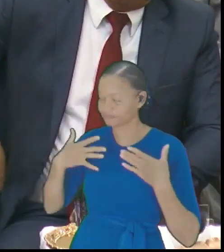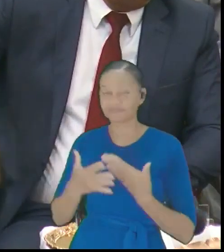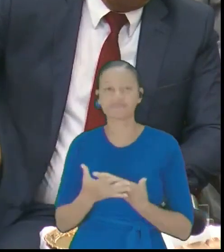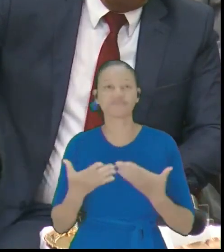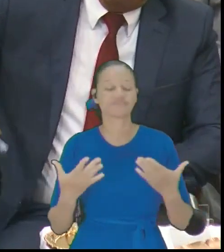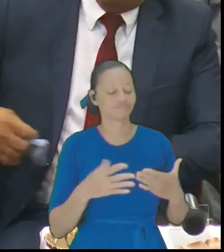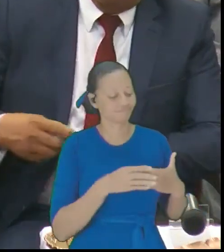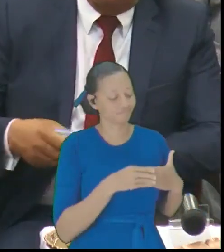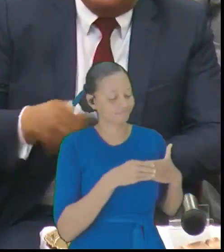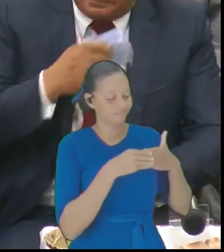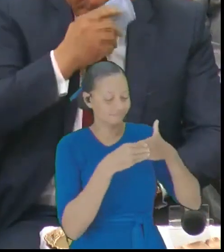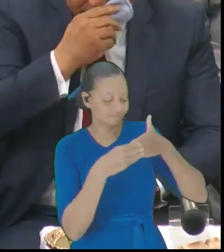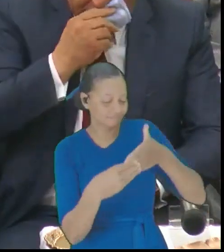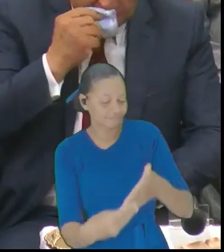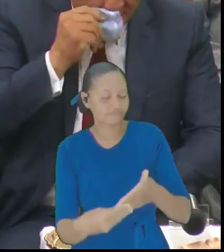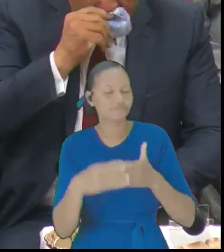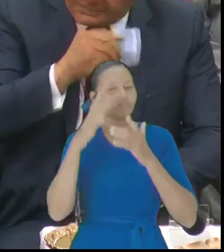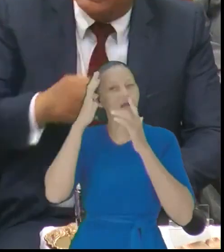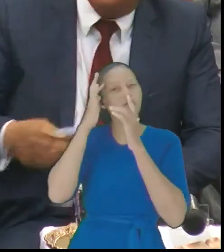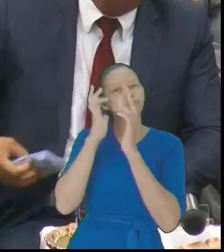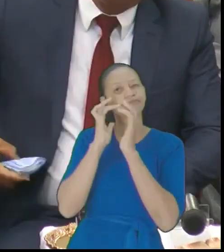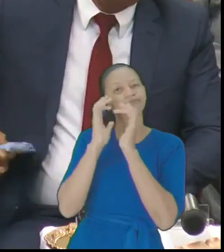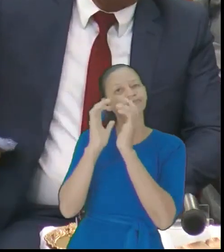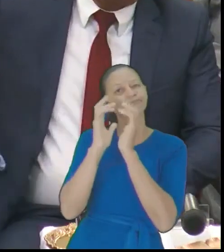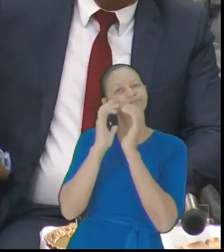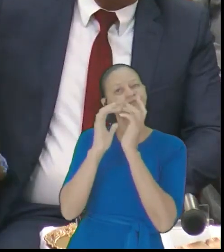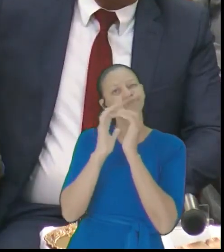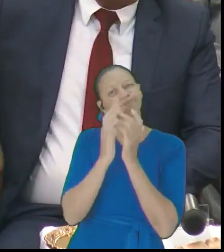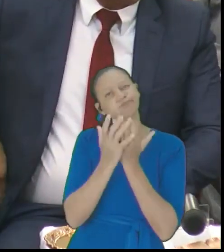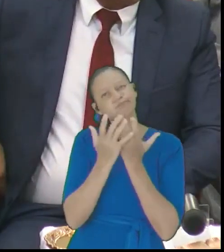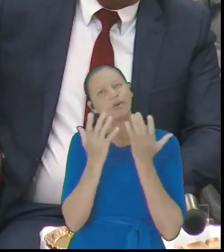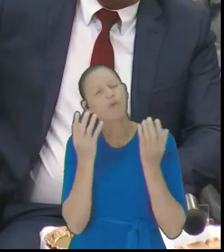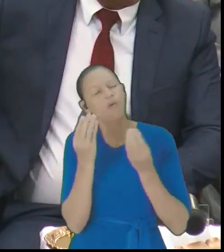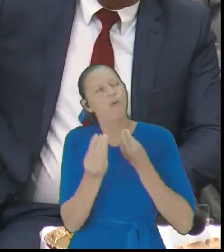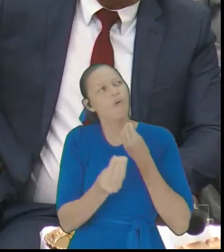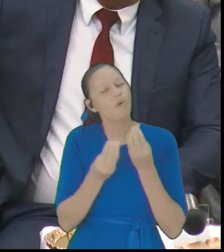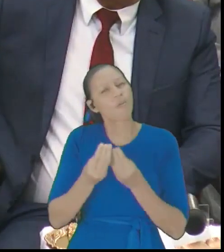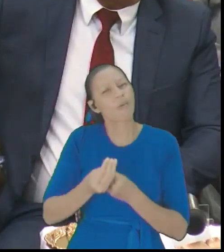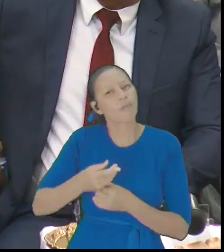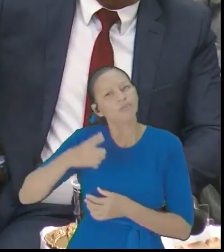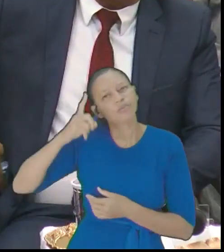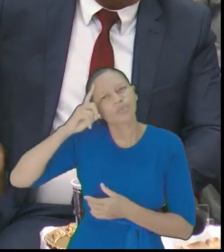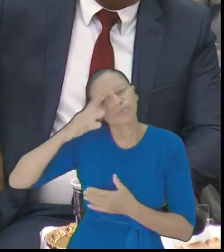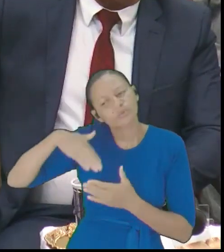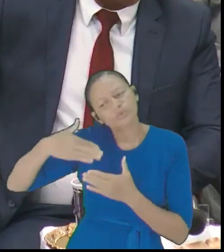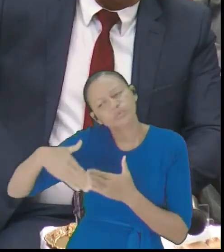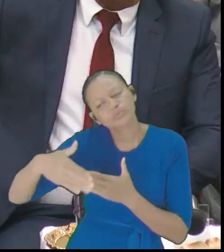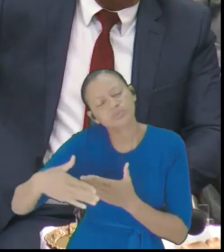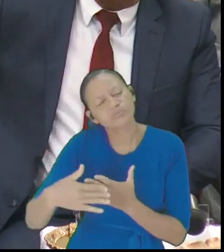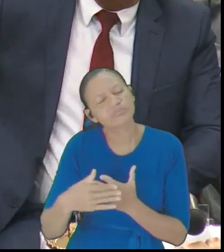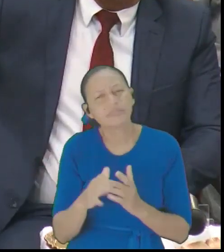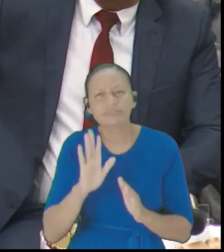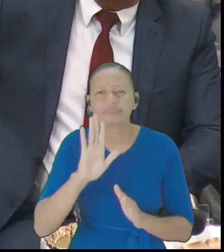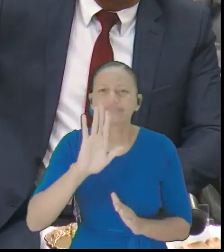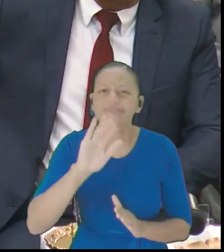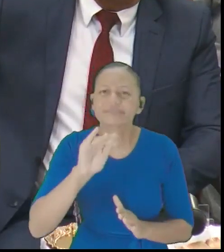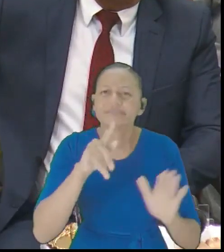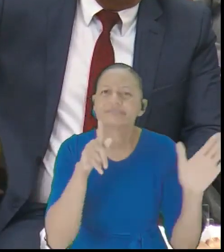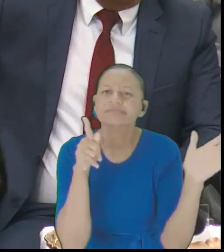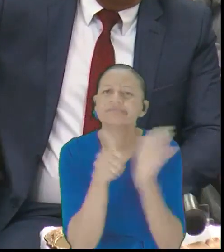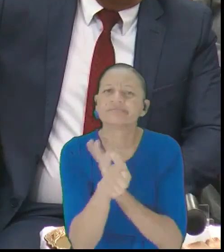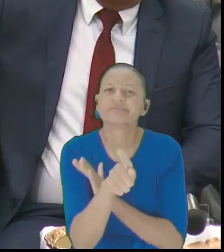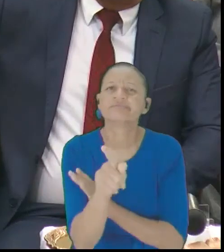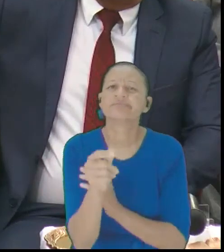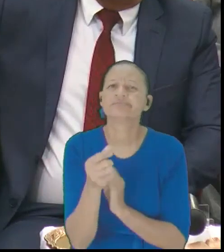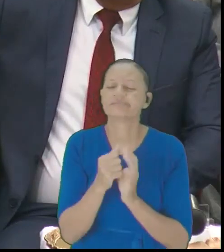levá-los a uma reflexão do nosso dia a dia. A pergunta é: quanto vale